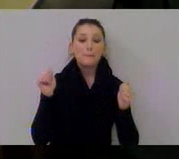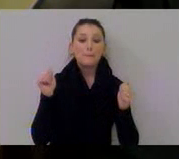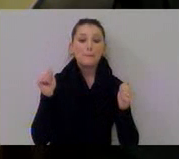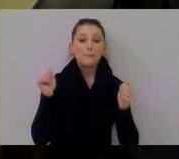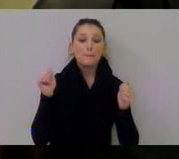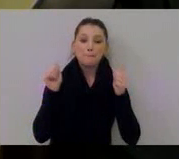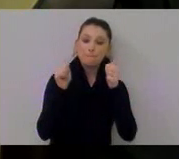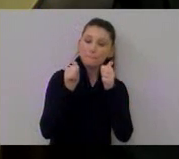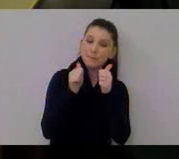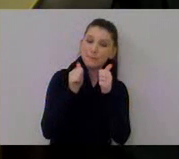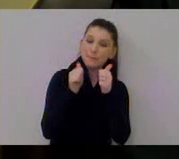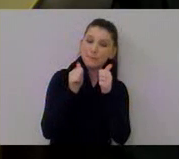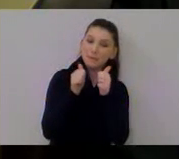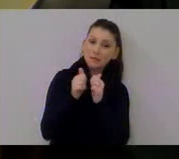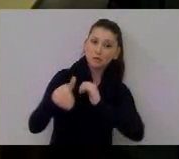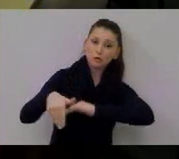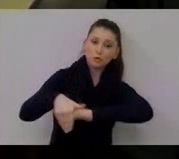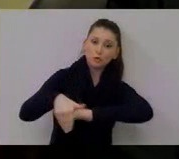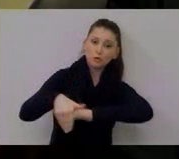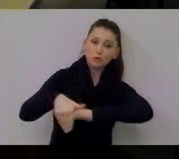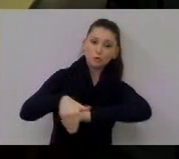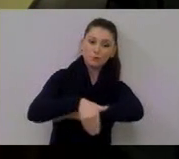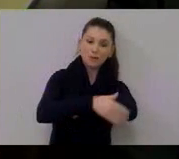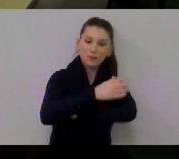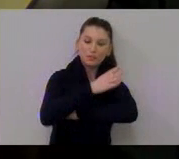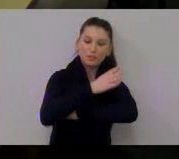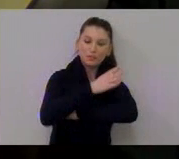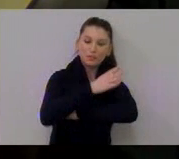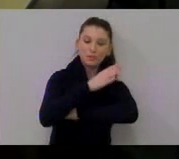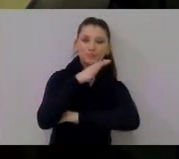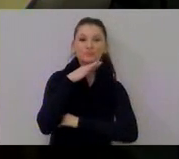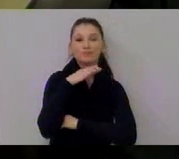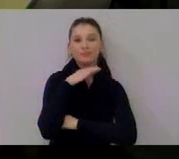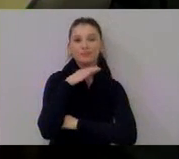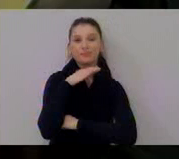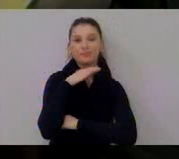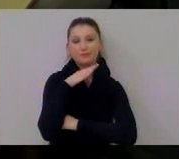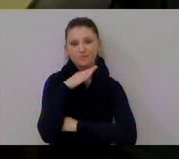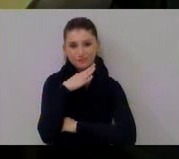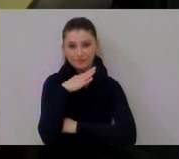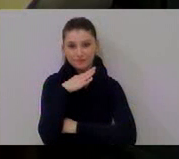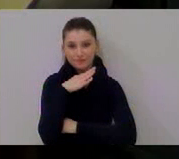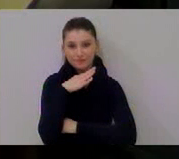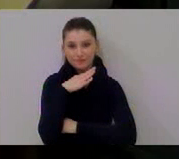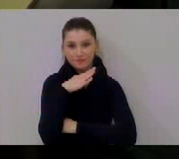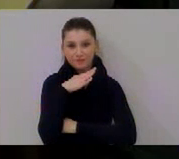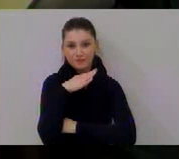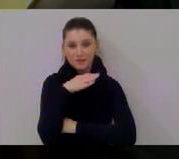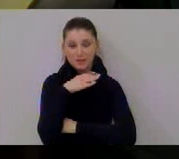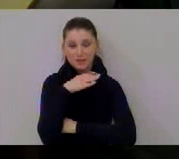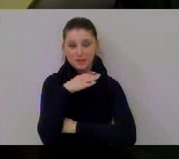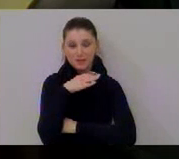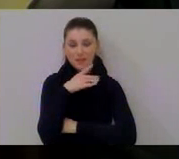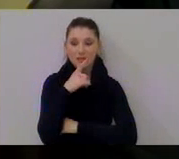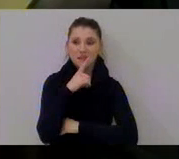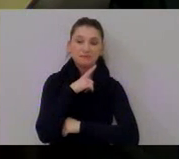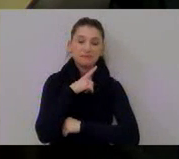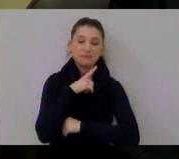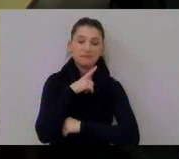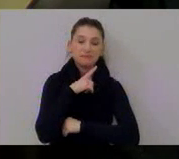embora hoje uma lei venha nos dizer que não se pode abrir um posto